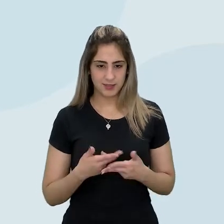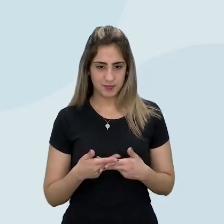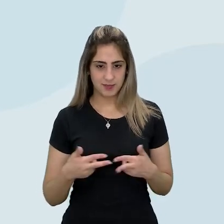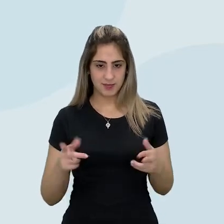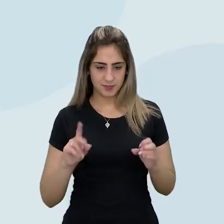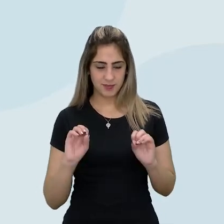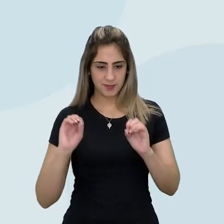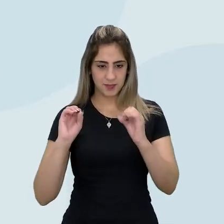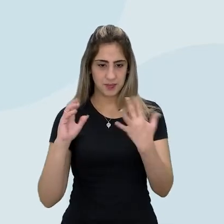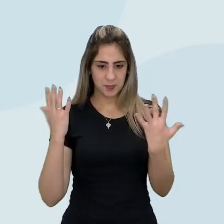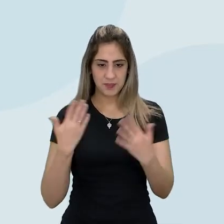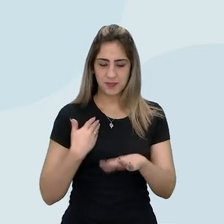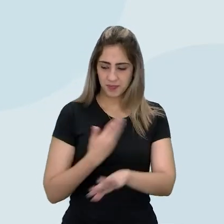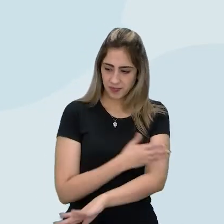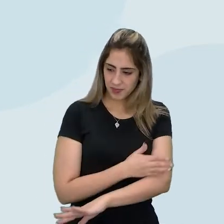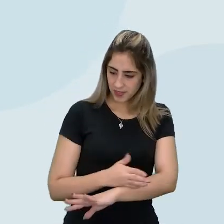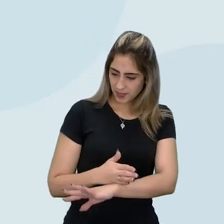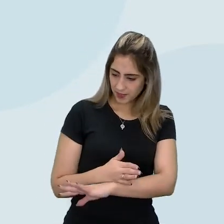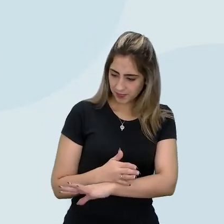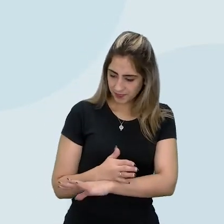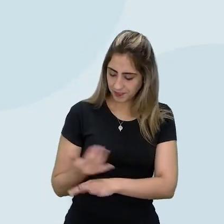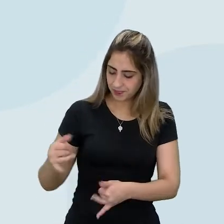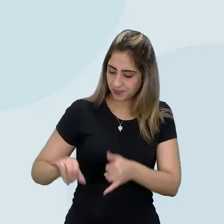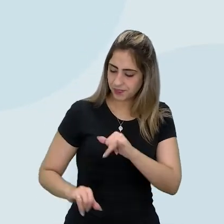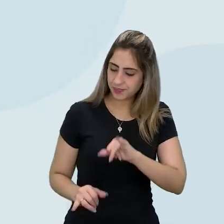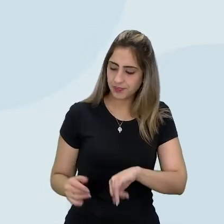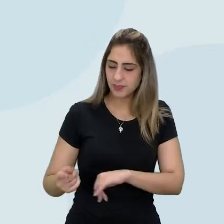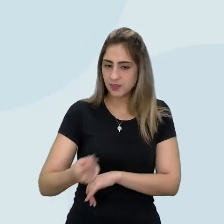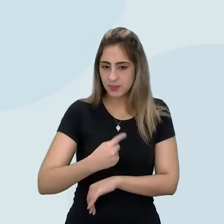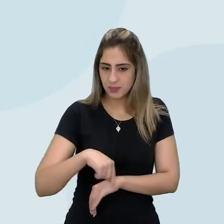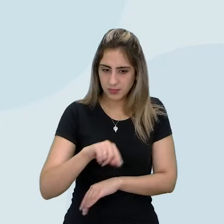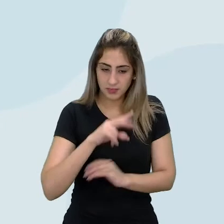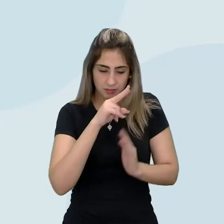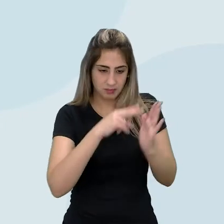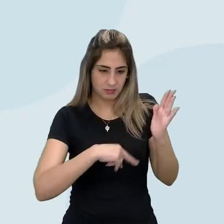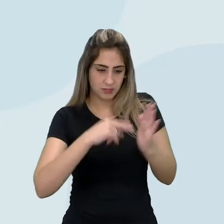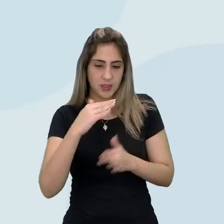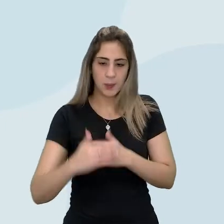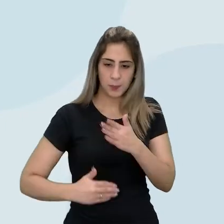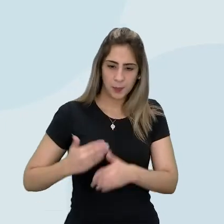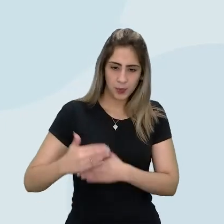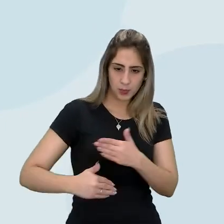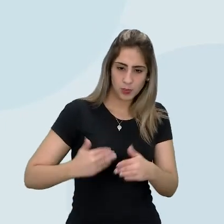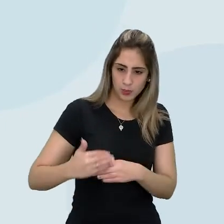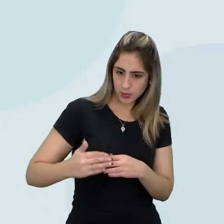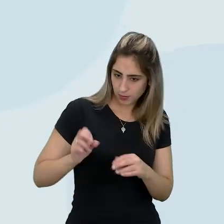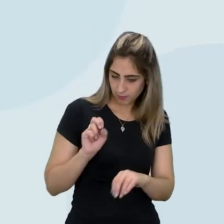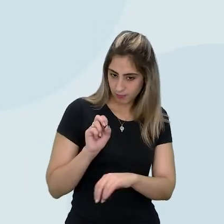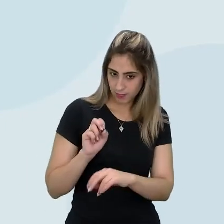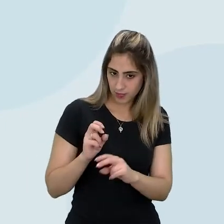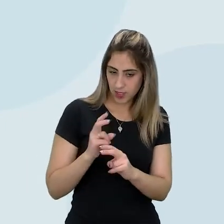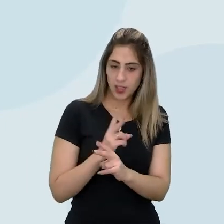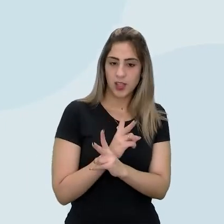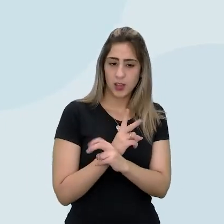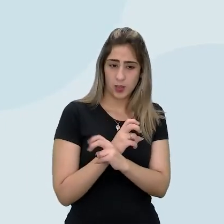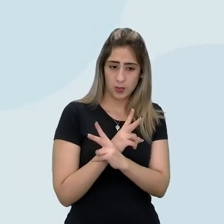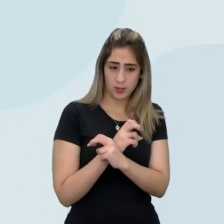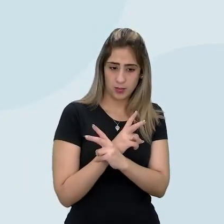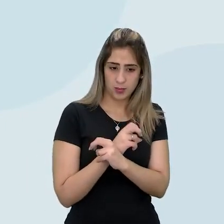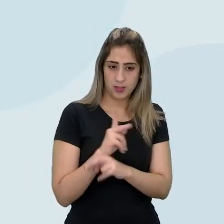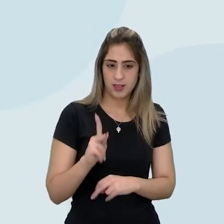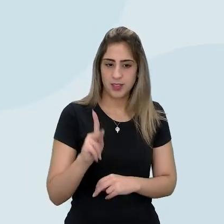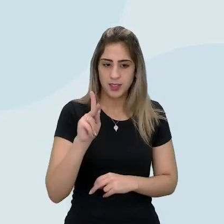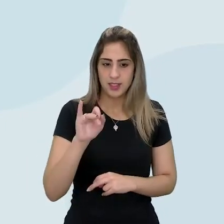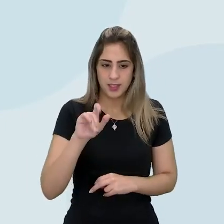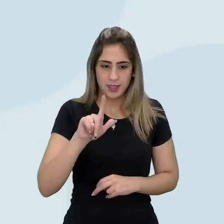acontece? Ao iniciar a fermentação, essas leveduras, elas produzem toxinas que a gente chama de toxinas killer,